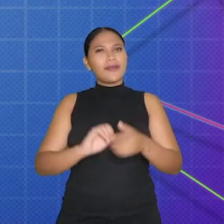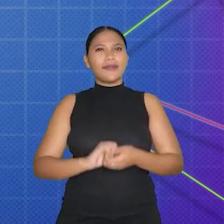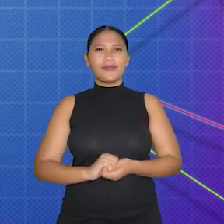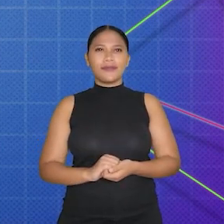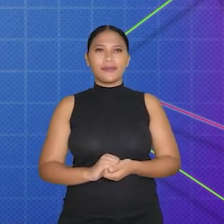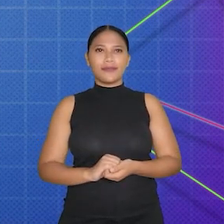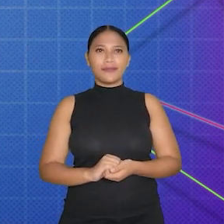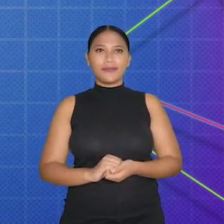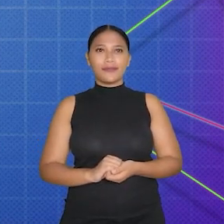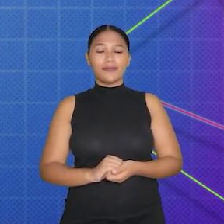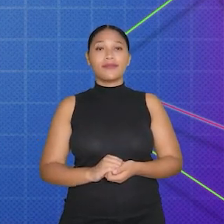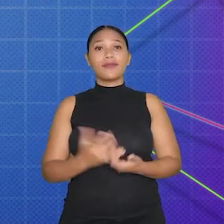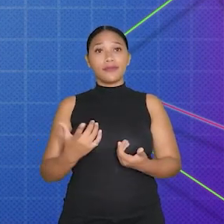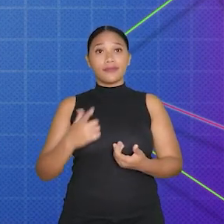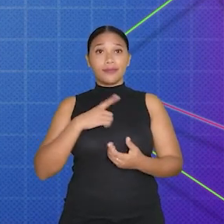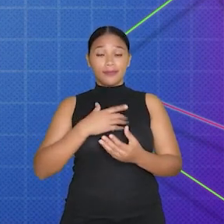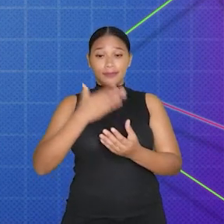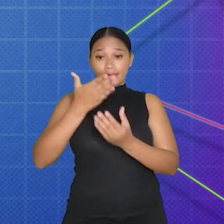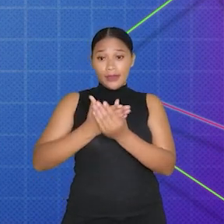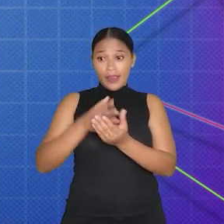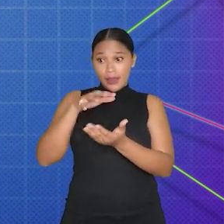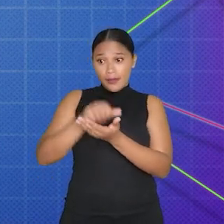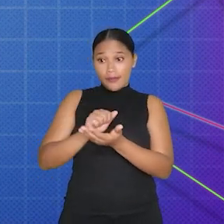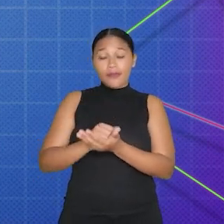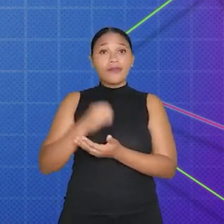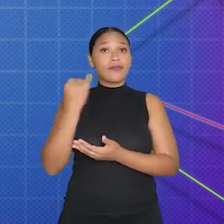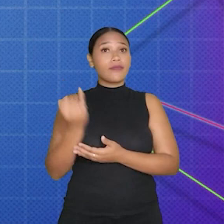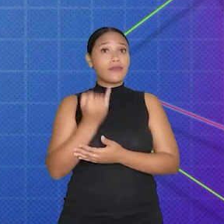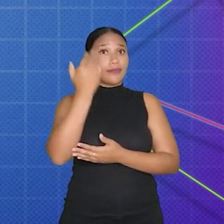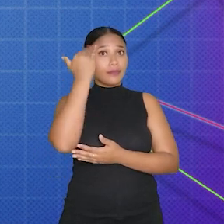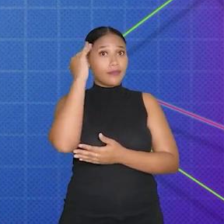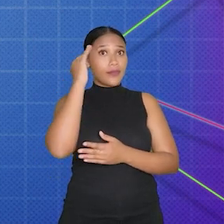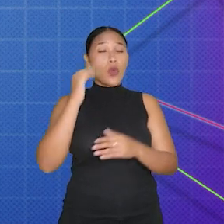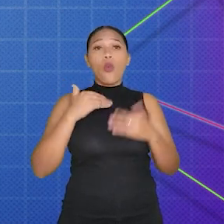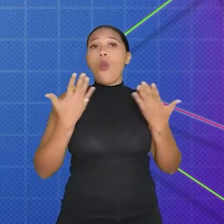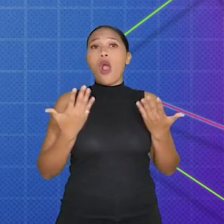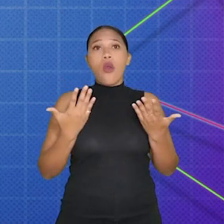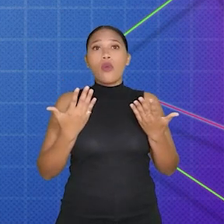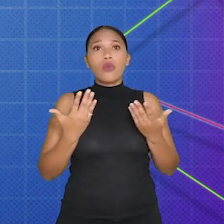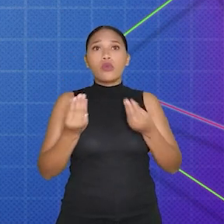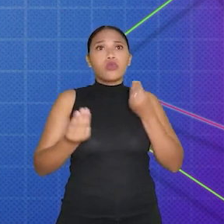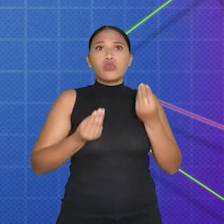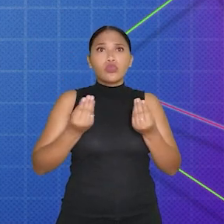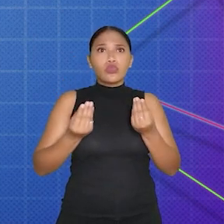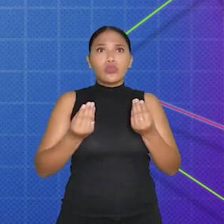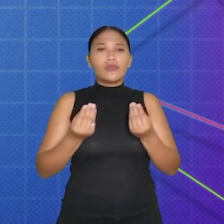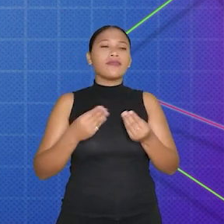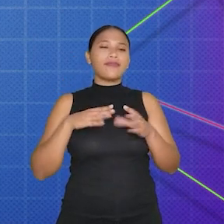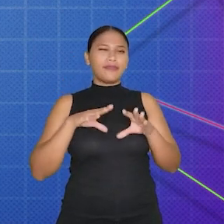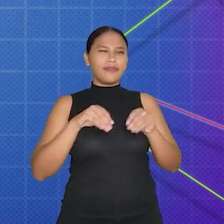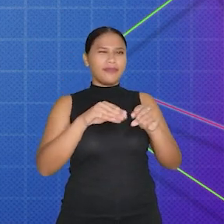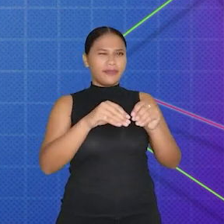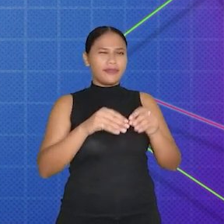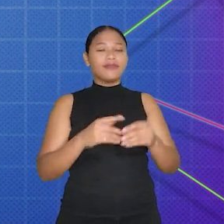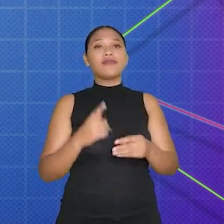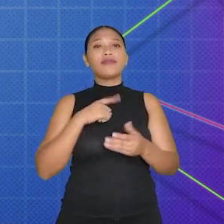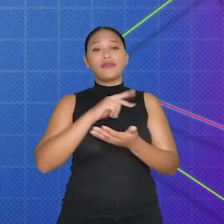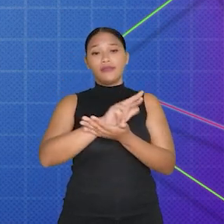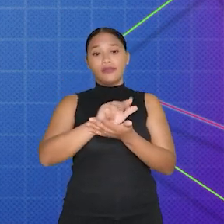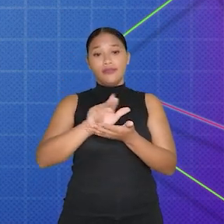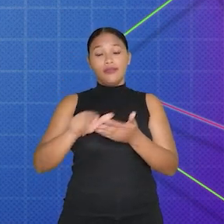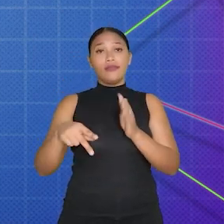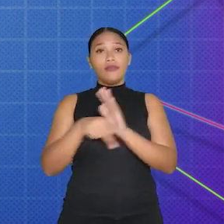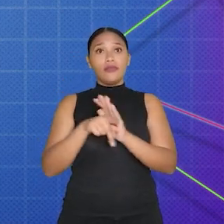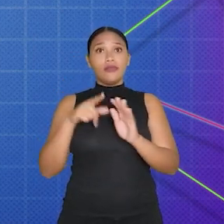nossos sistemas operacionais. Ao manejar arquivos, é importante entendermos quais são seus formatos. Manejando